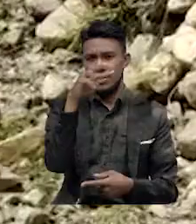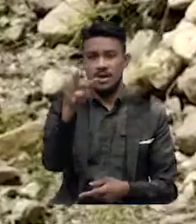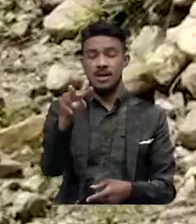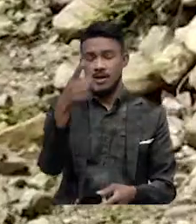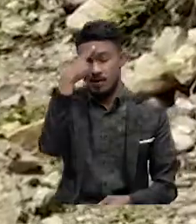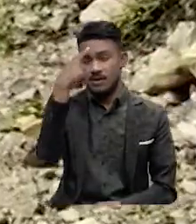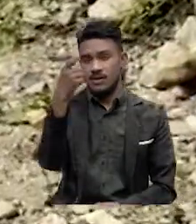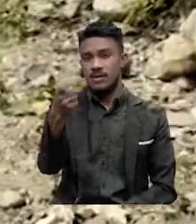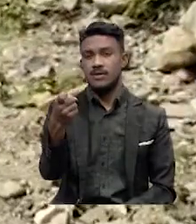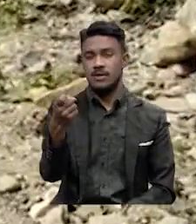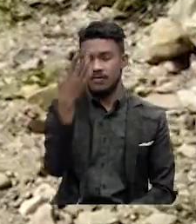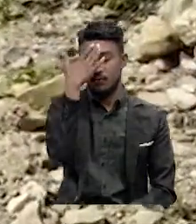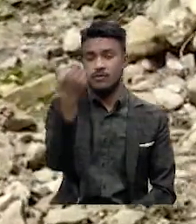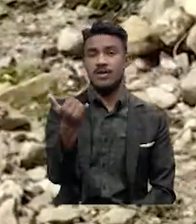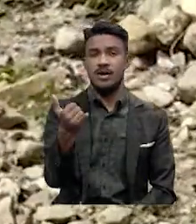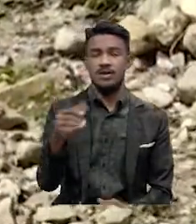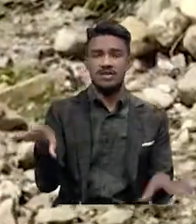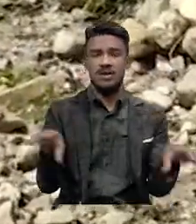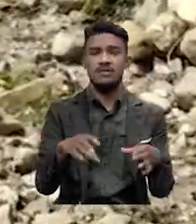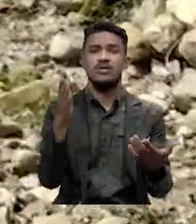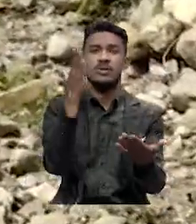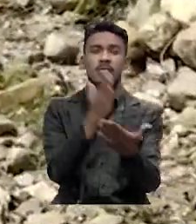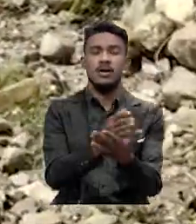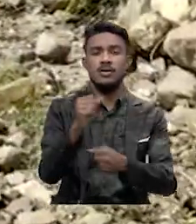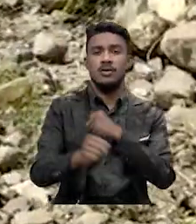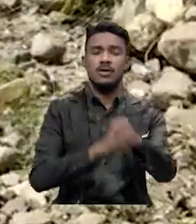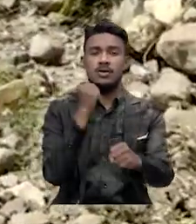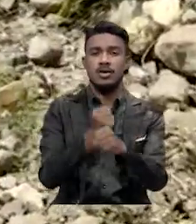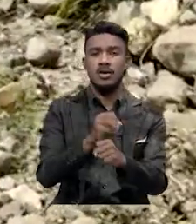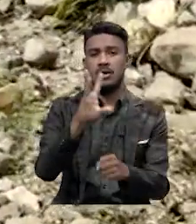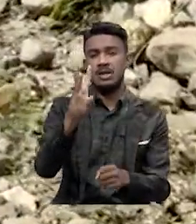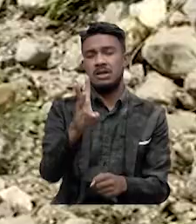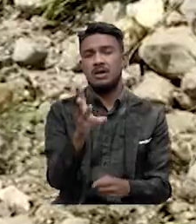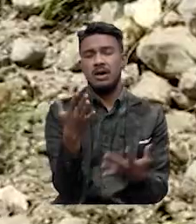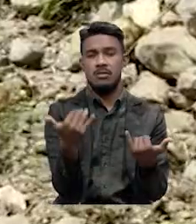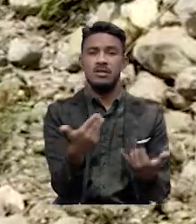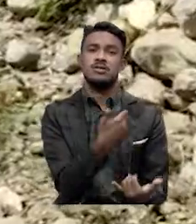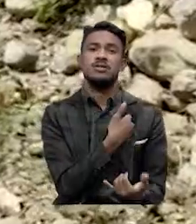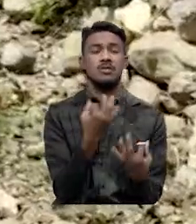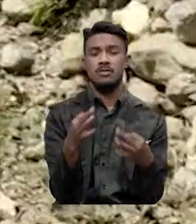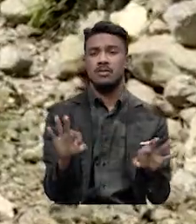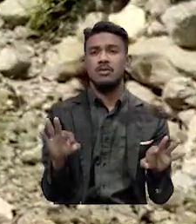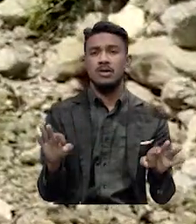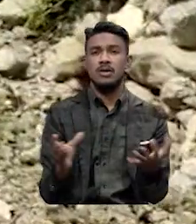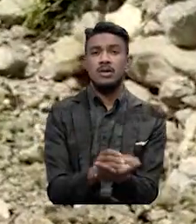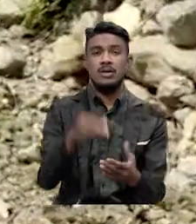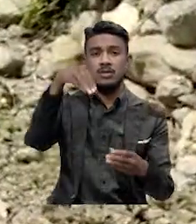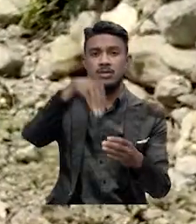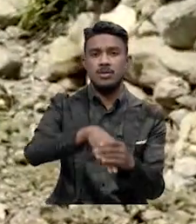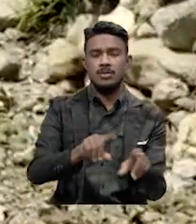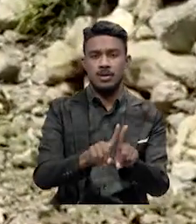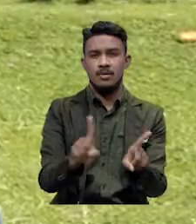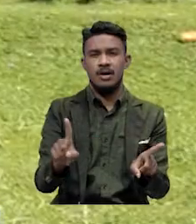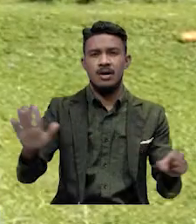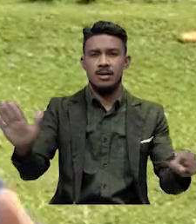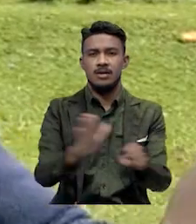Tambah sai maka serviço ne lalau to tina nena agora detmus to sidakutu. Agora chorne sidakutu. Apalagi mai